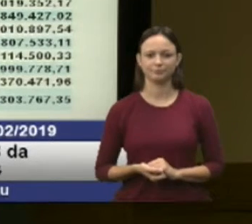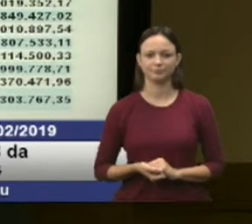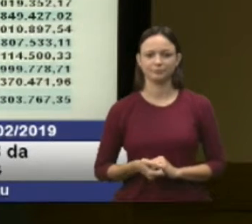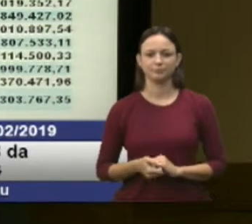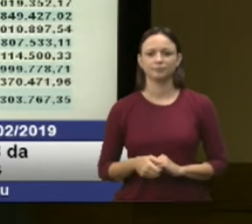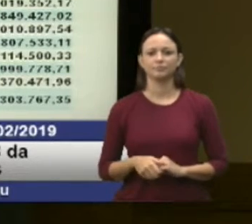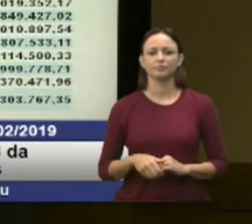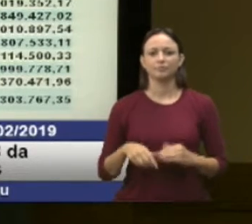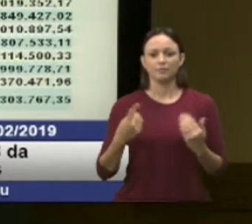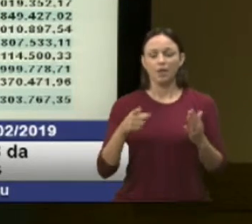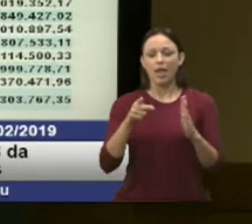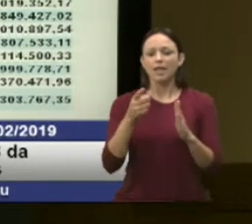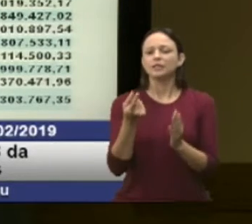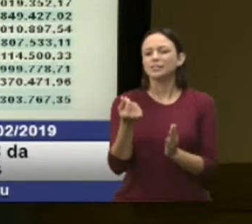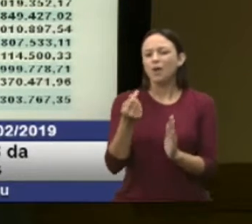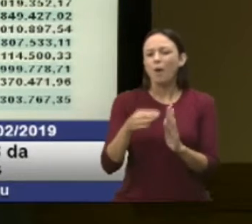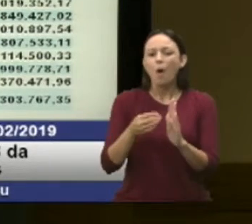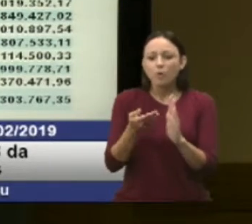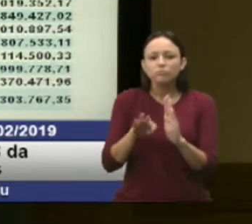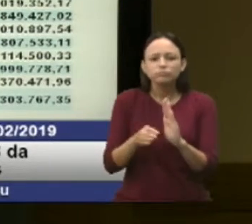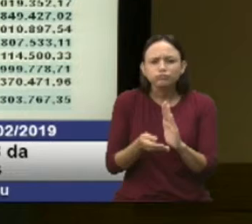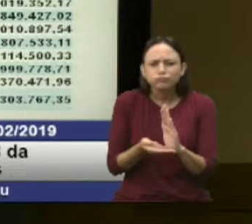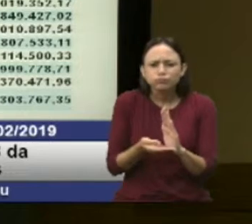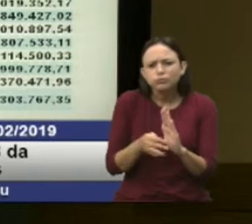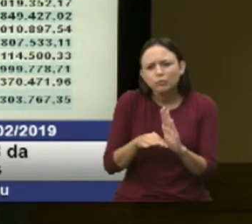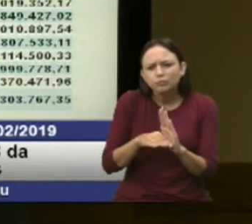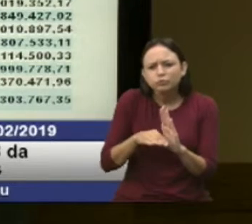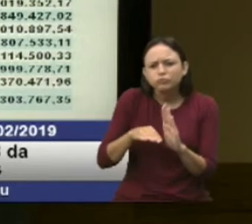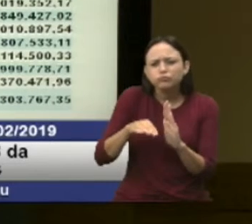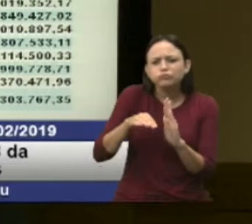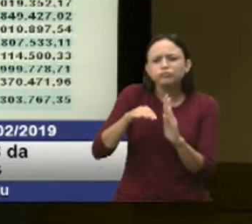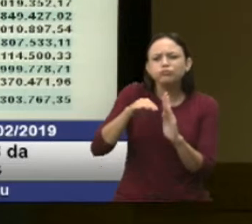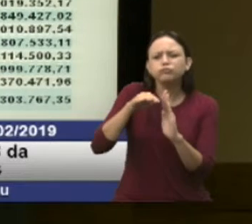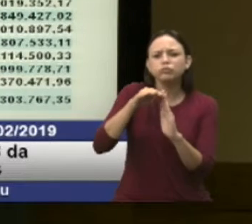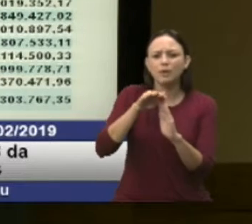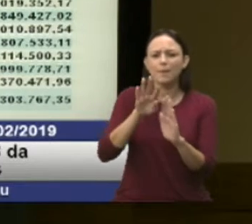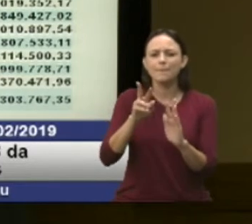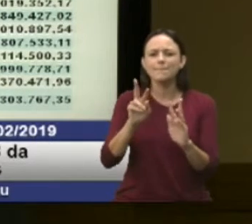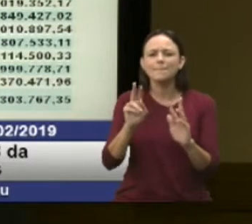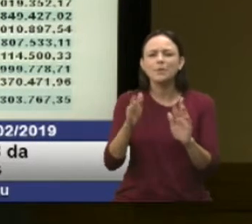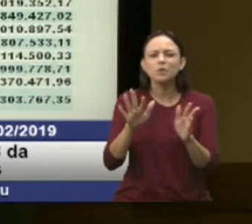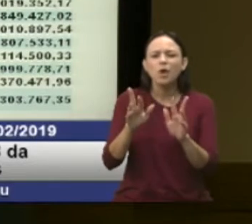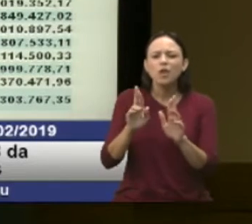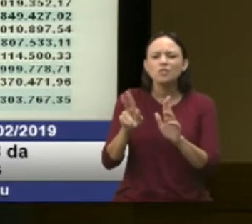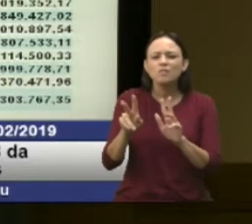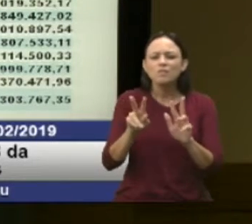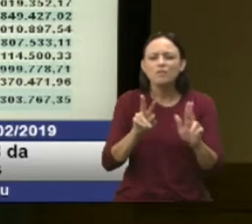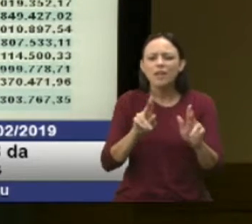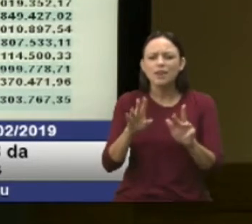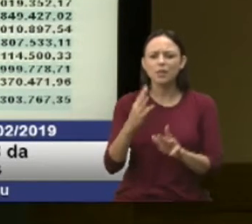E essa majoração, como eu já disse aos senhores, deu uma diferença aí de